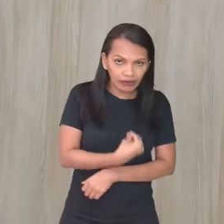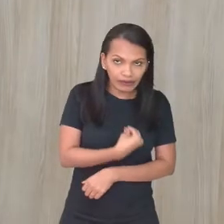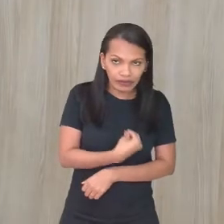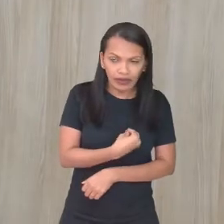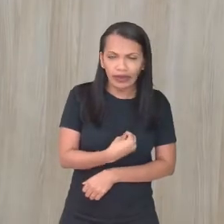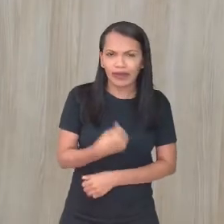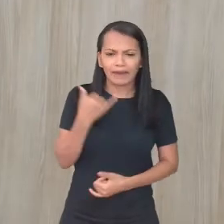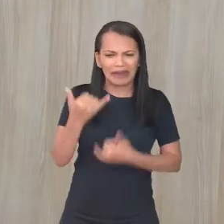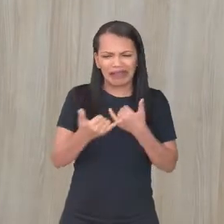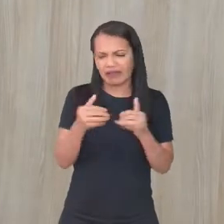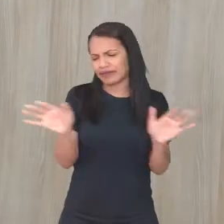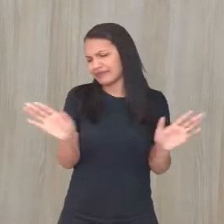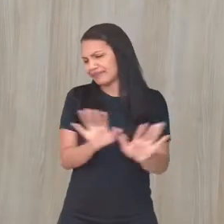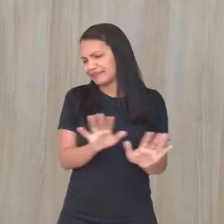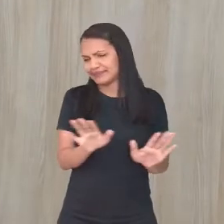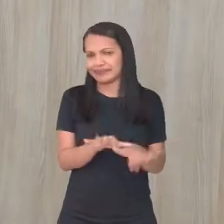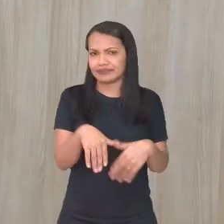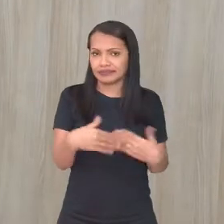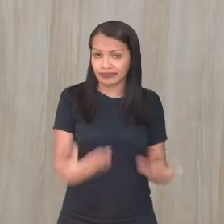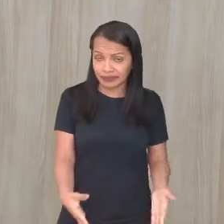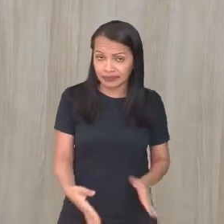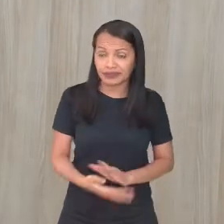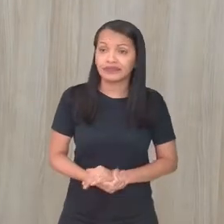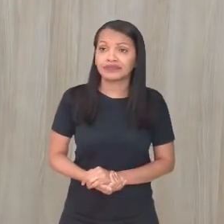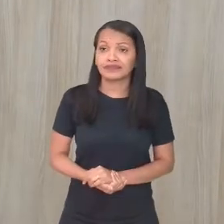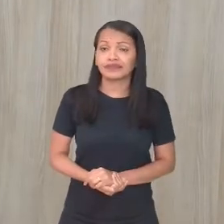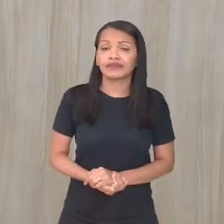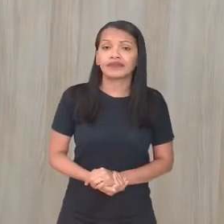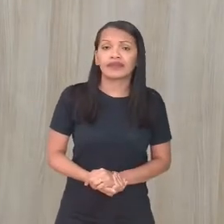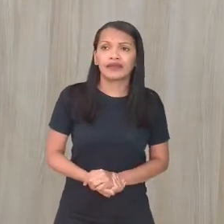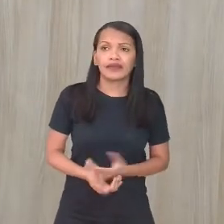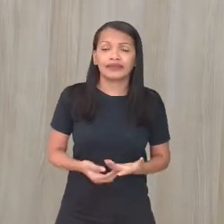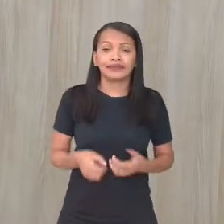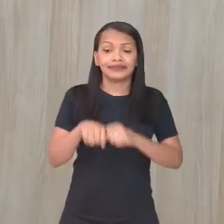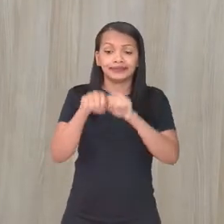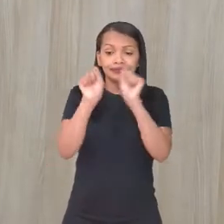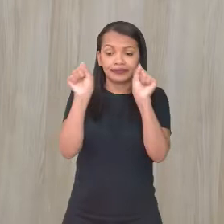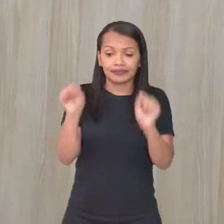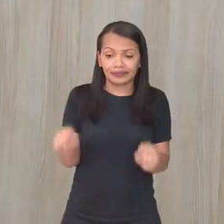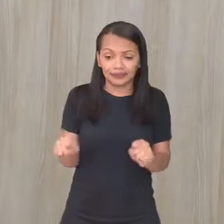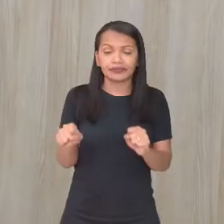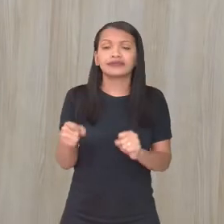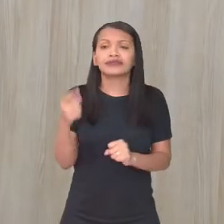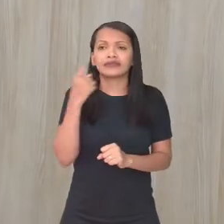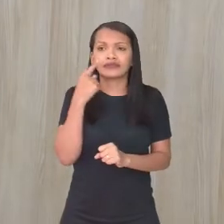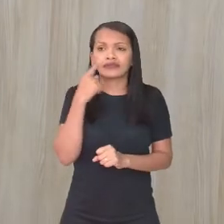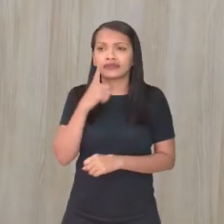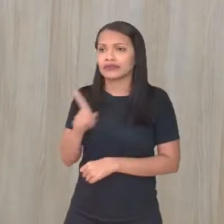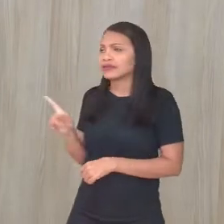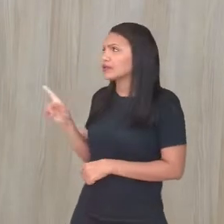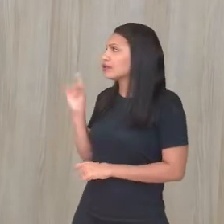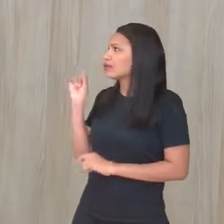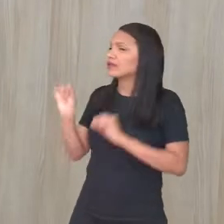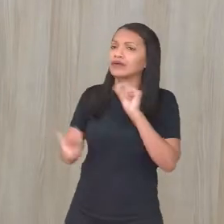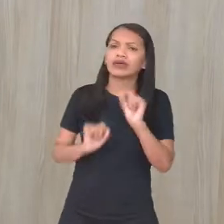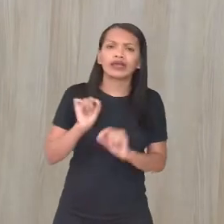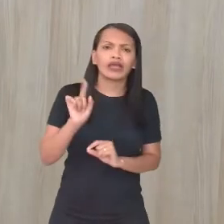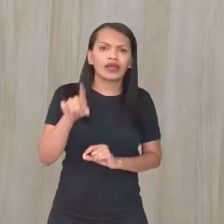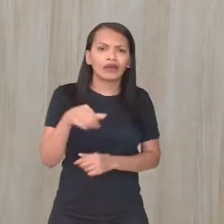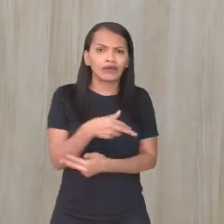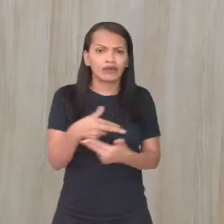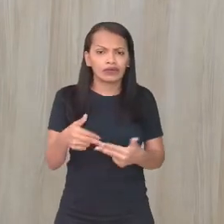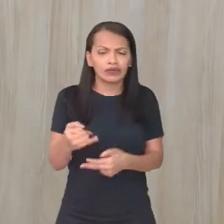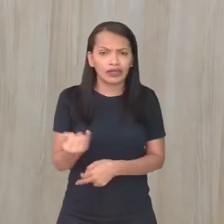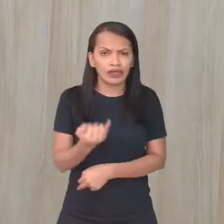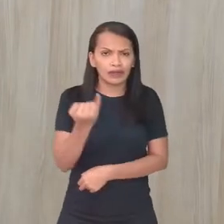chacota. Não faz sentido, né, gente? Então, falar a respeito do sistema reprodutor é falar também numa questão bem importante que a gente vem